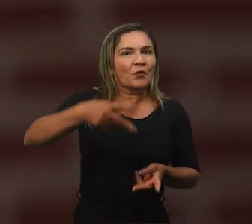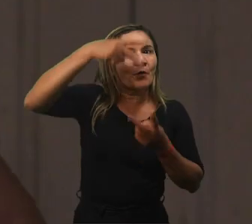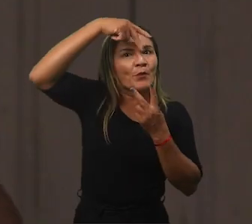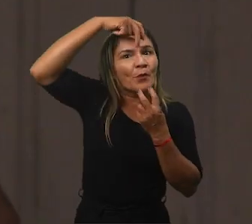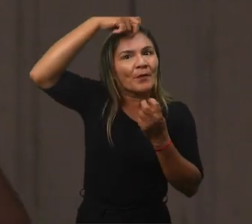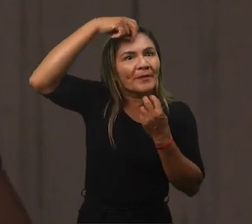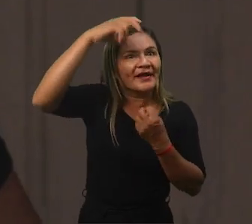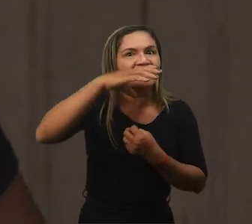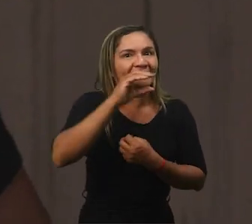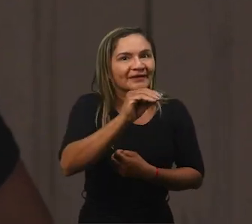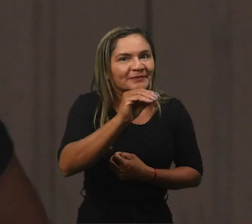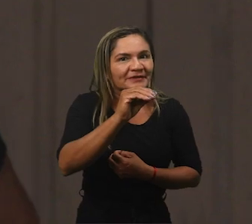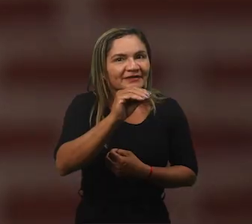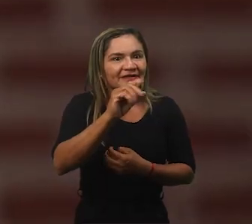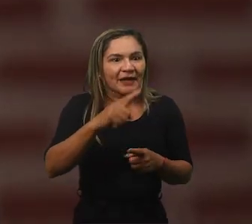cabra,